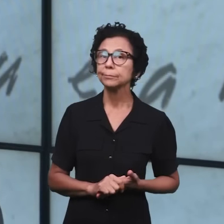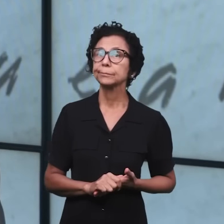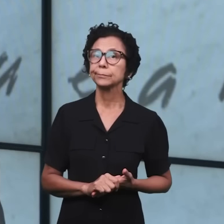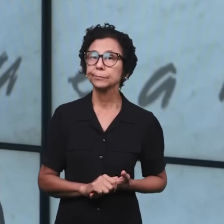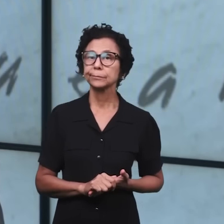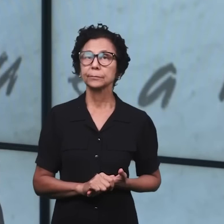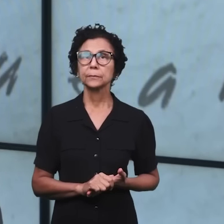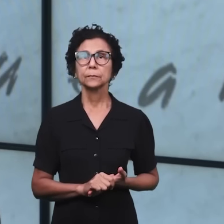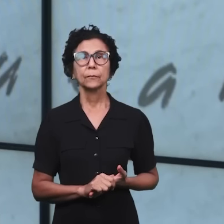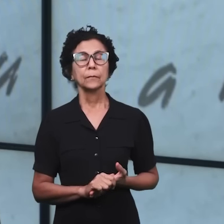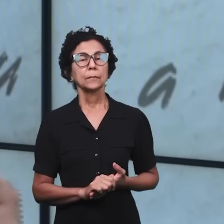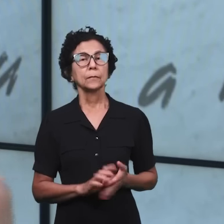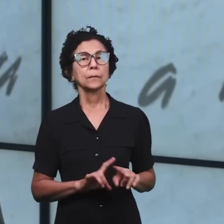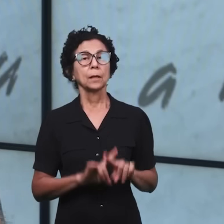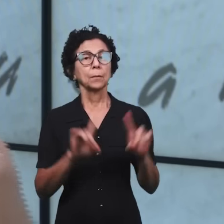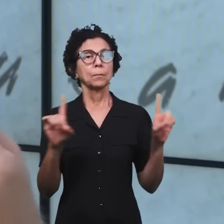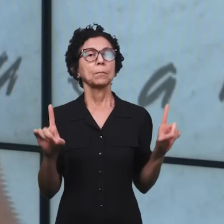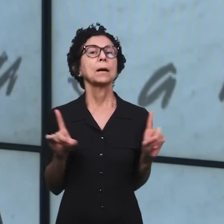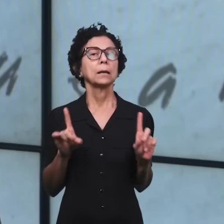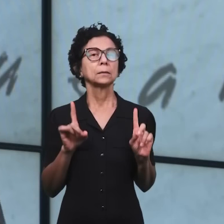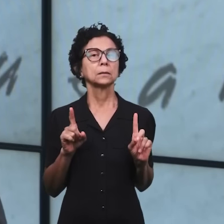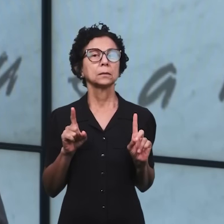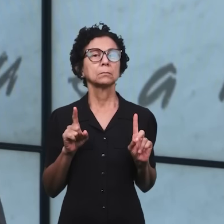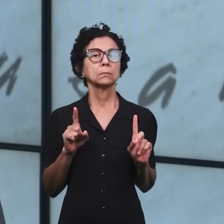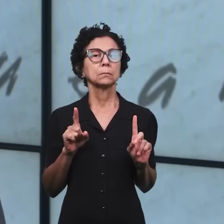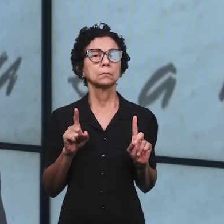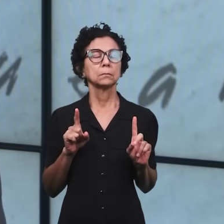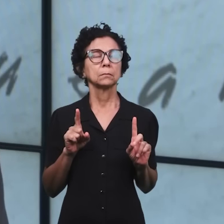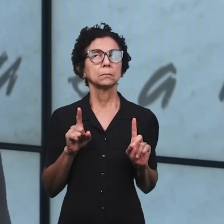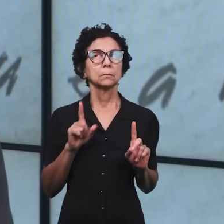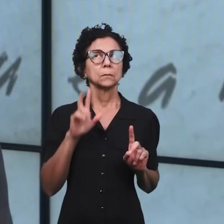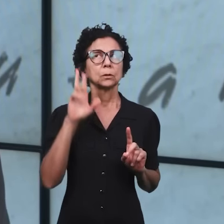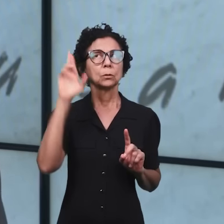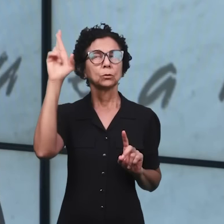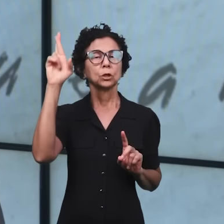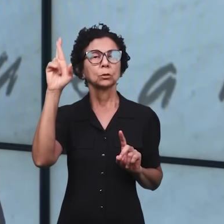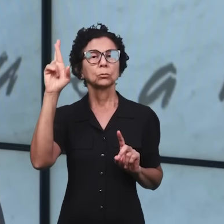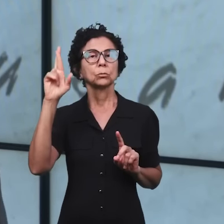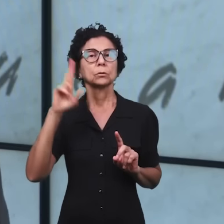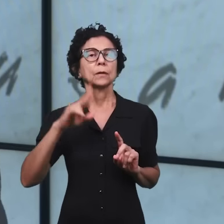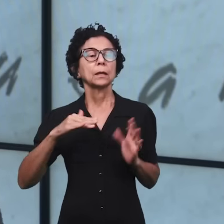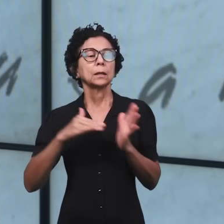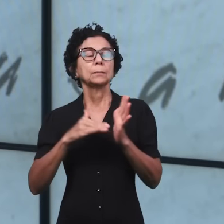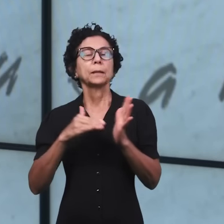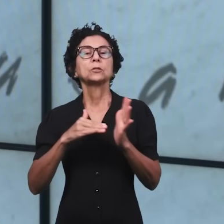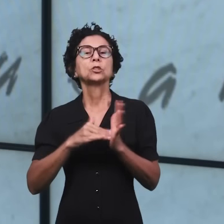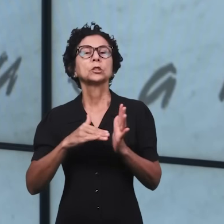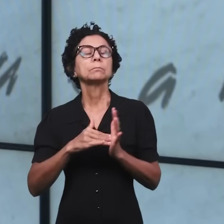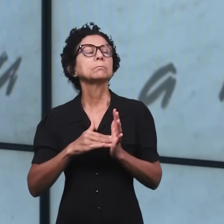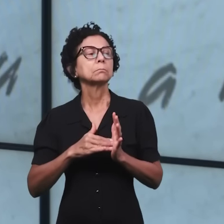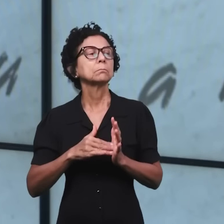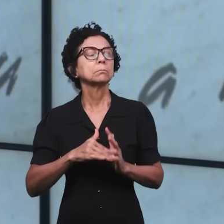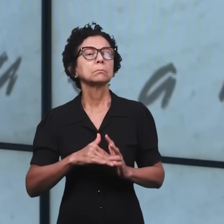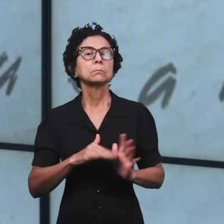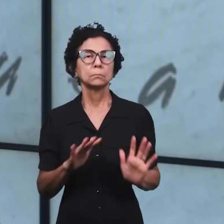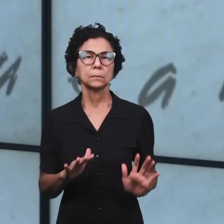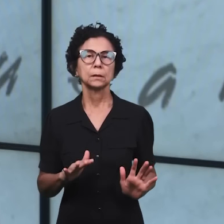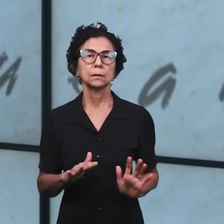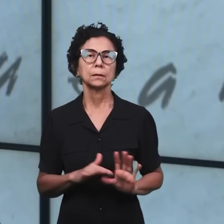haja uma interrupção, né? De encontro. Ele veio para impedir, para parar essa operação que leva o